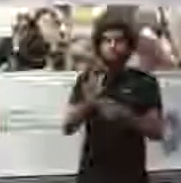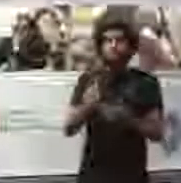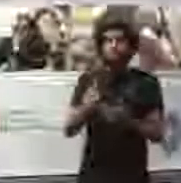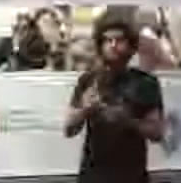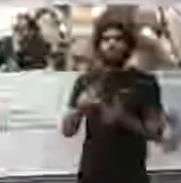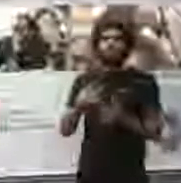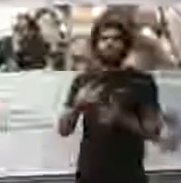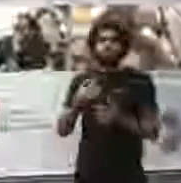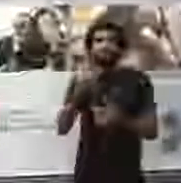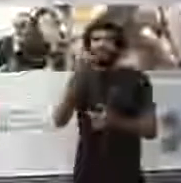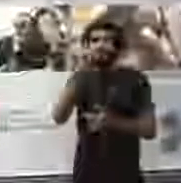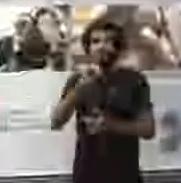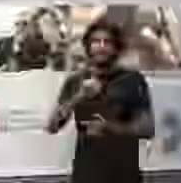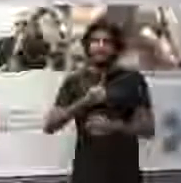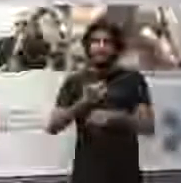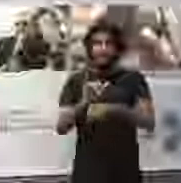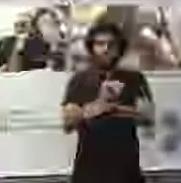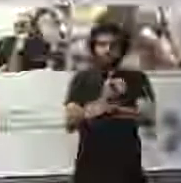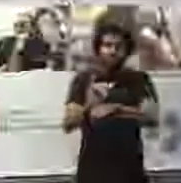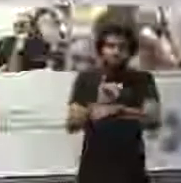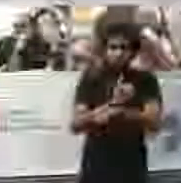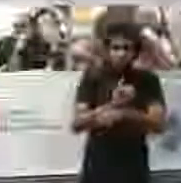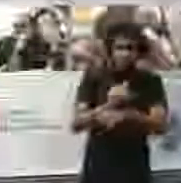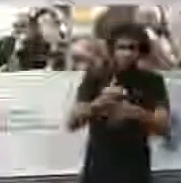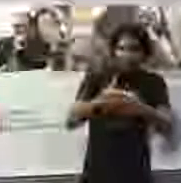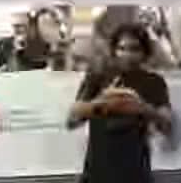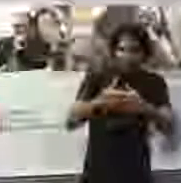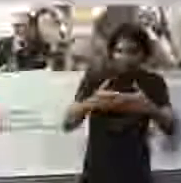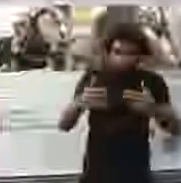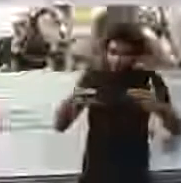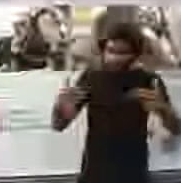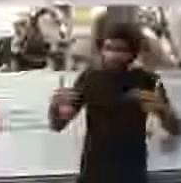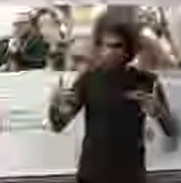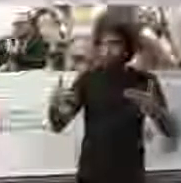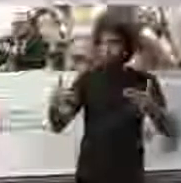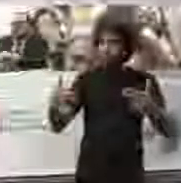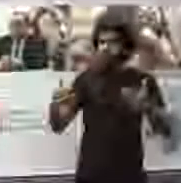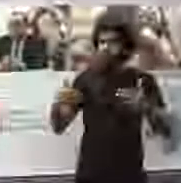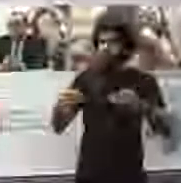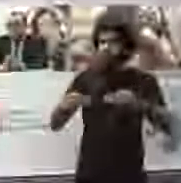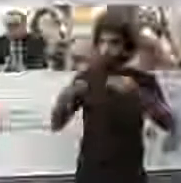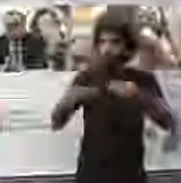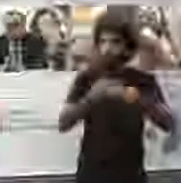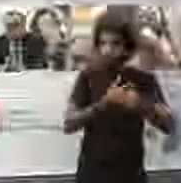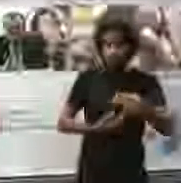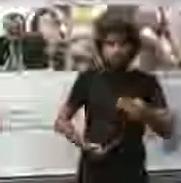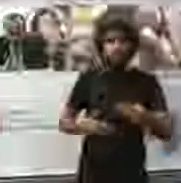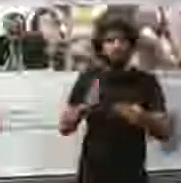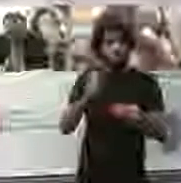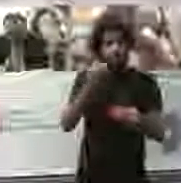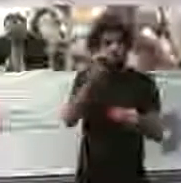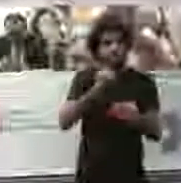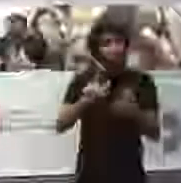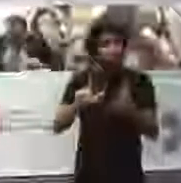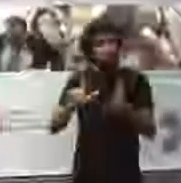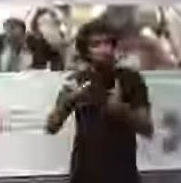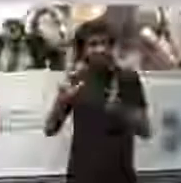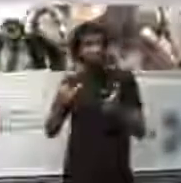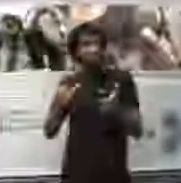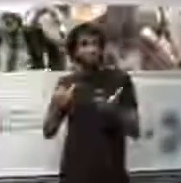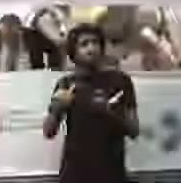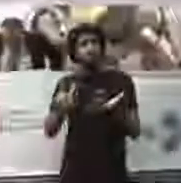possível é o ministério público historicamente é combateu com as suas razões